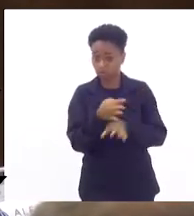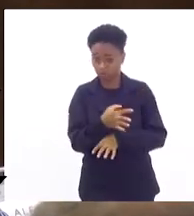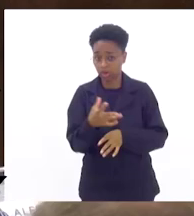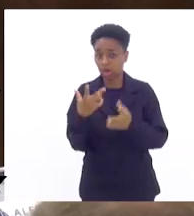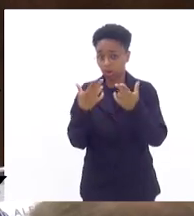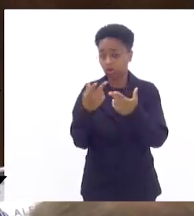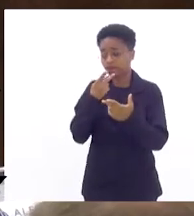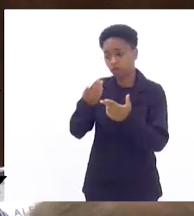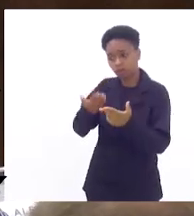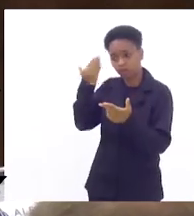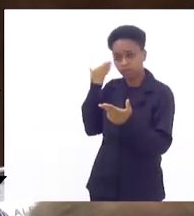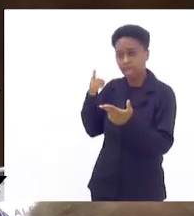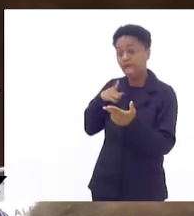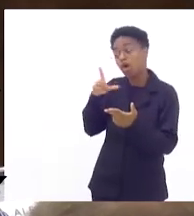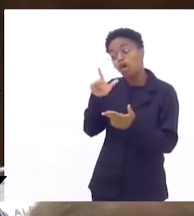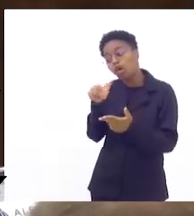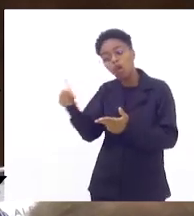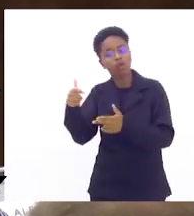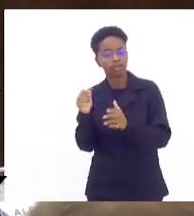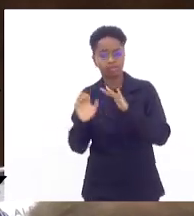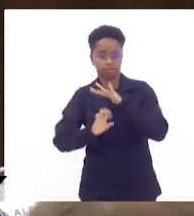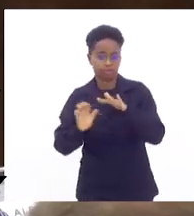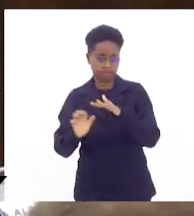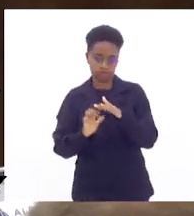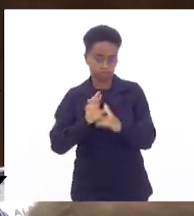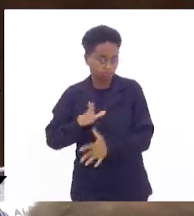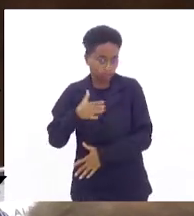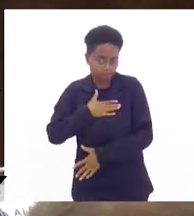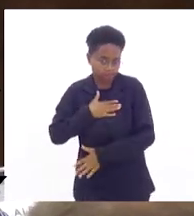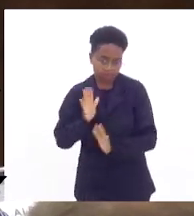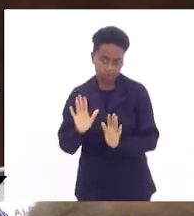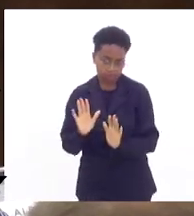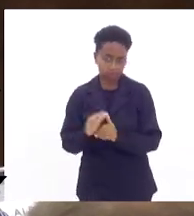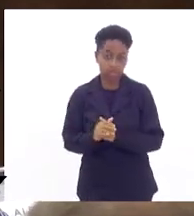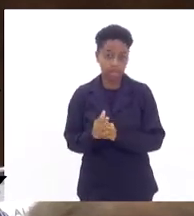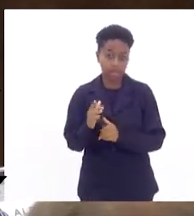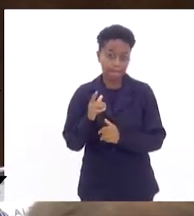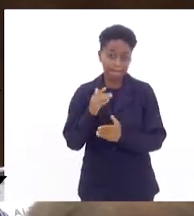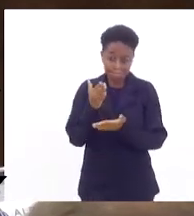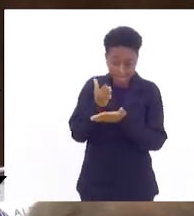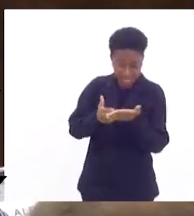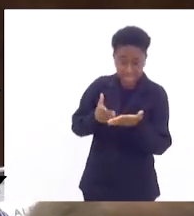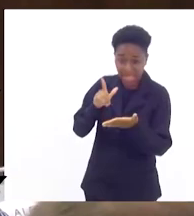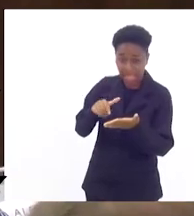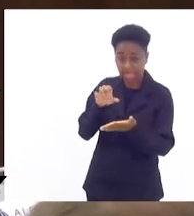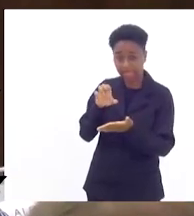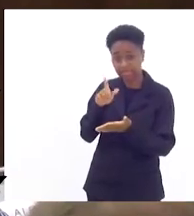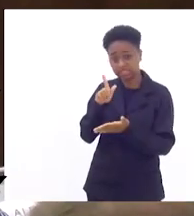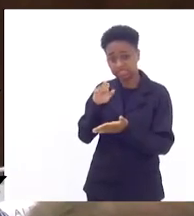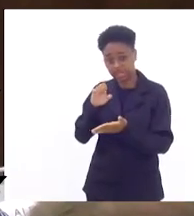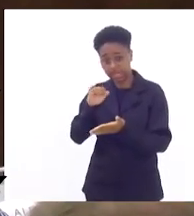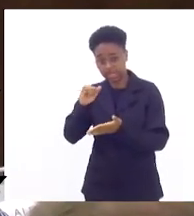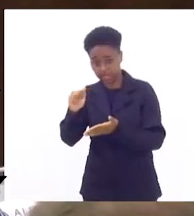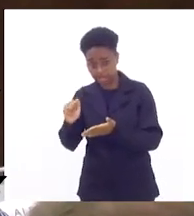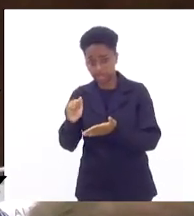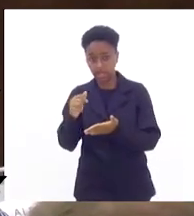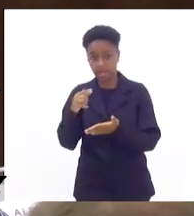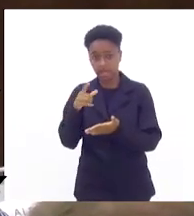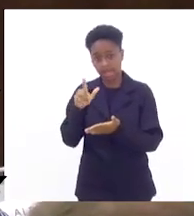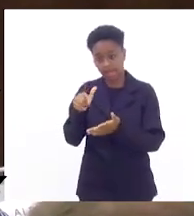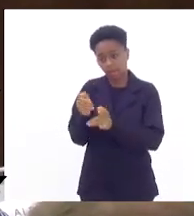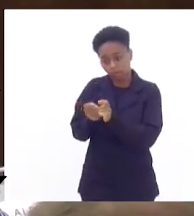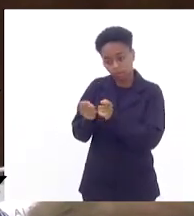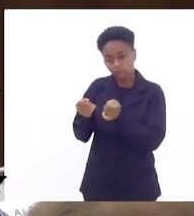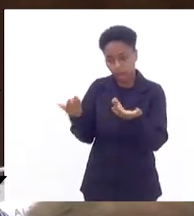atrás, e é outra empresa. Não, por mais que uma parte da empresa seja a EGEA, e que é controladora